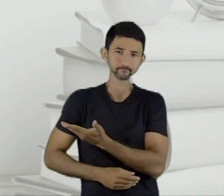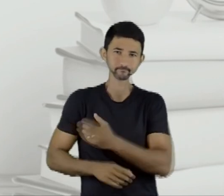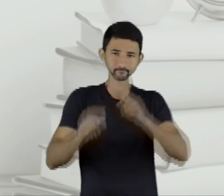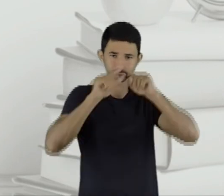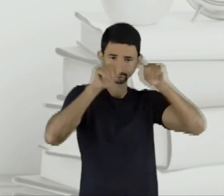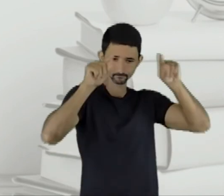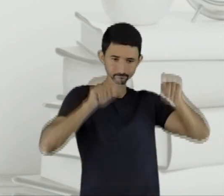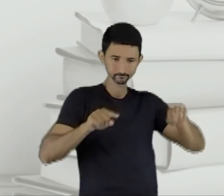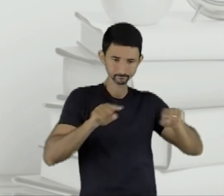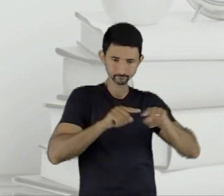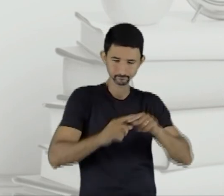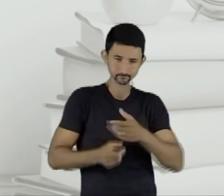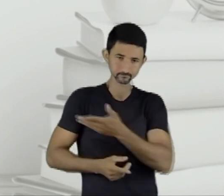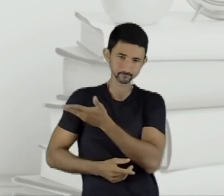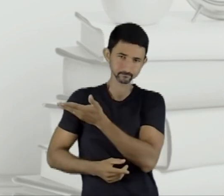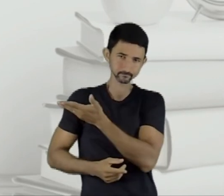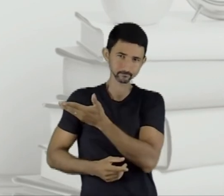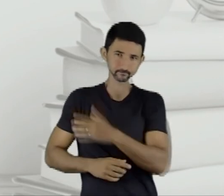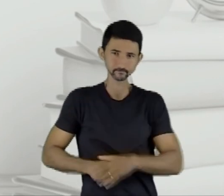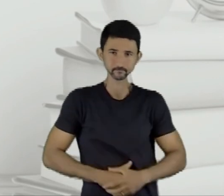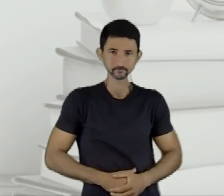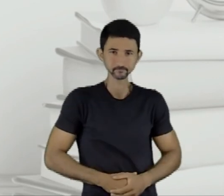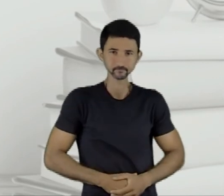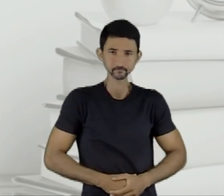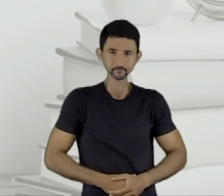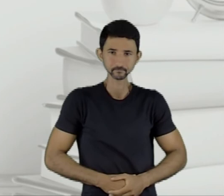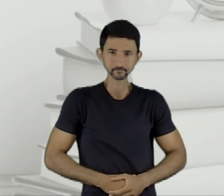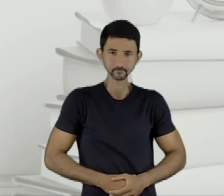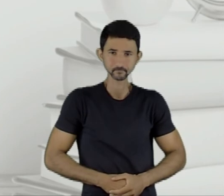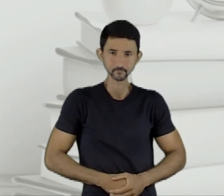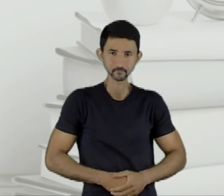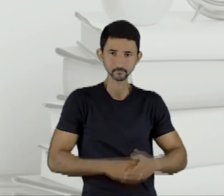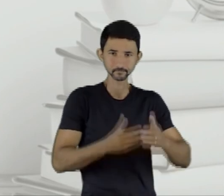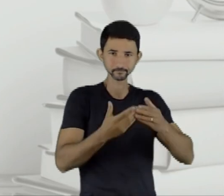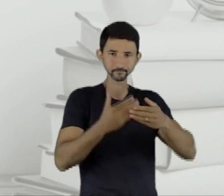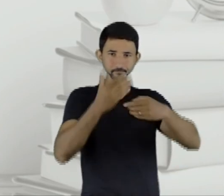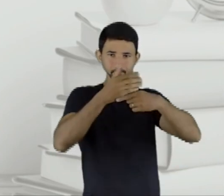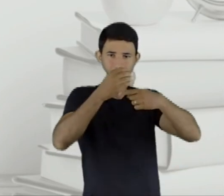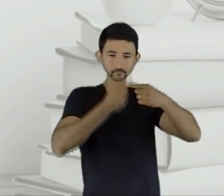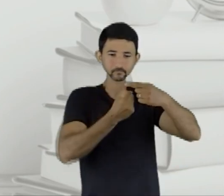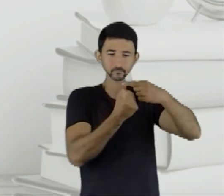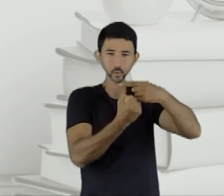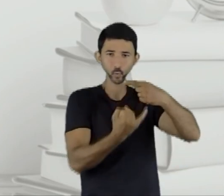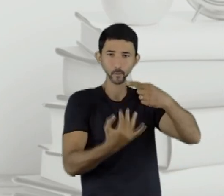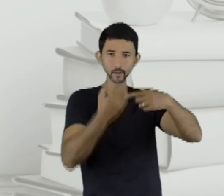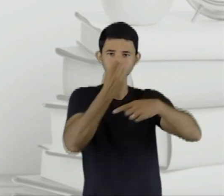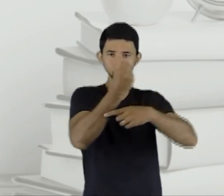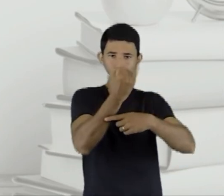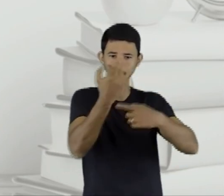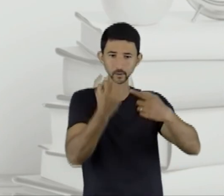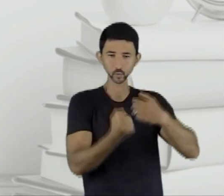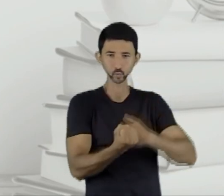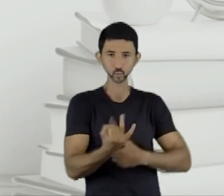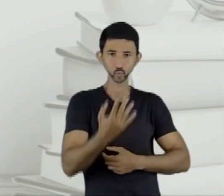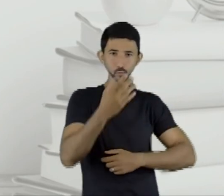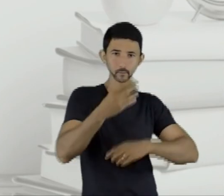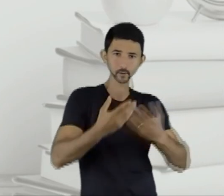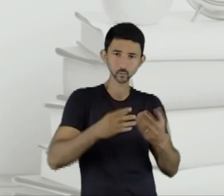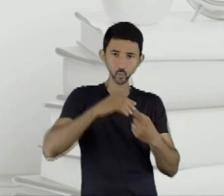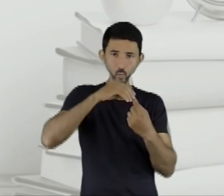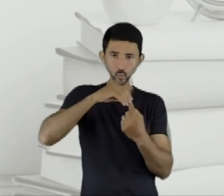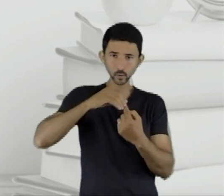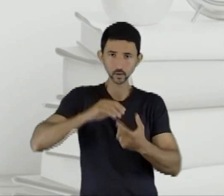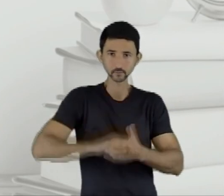coloquei ao lado, certo? Então, centésimos embaixo de centésimos, décimos embaixo de décimos, unidades embaixo